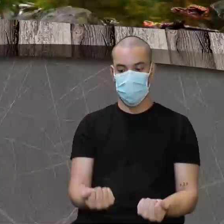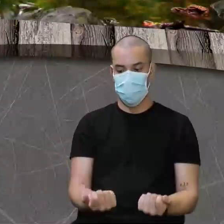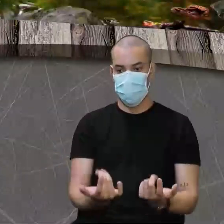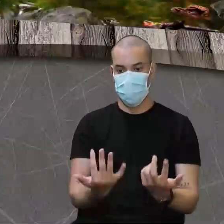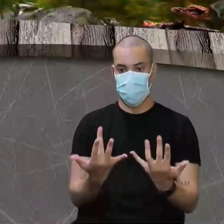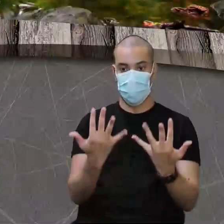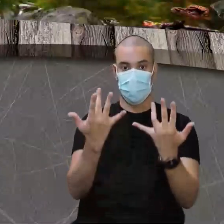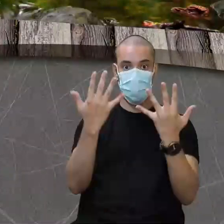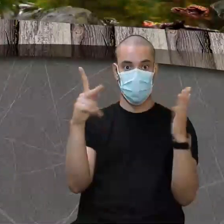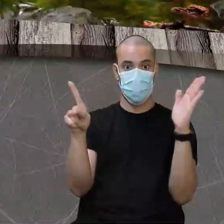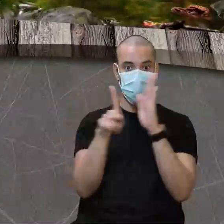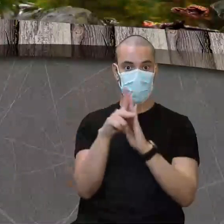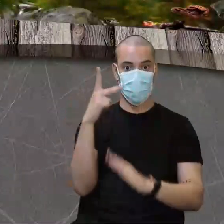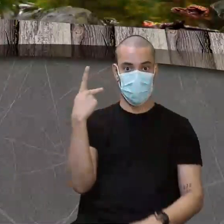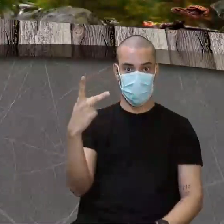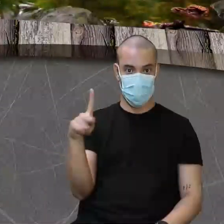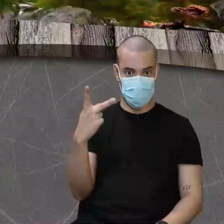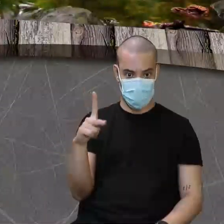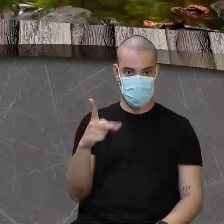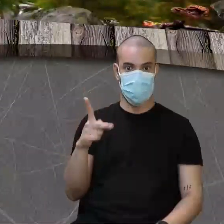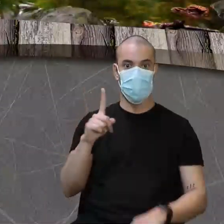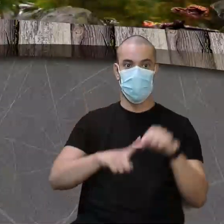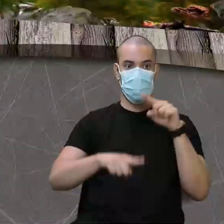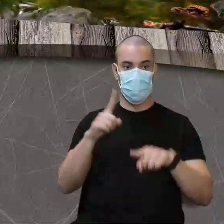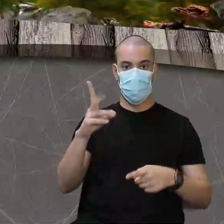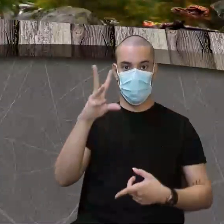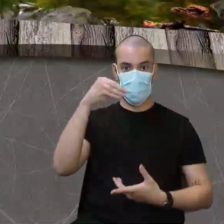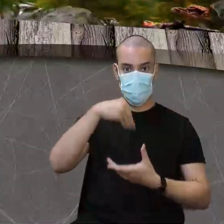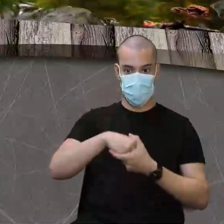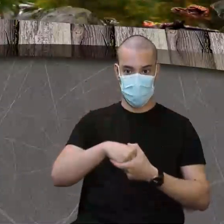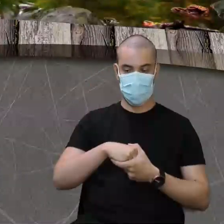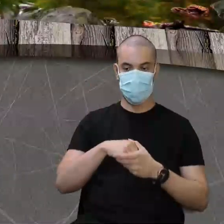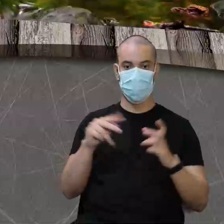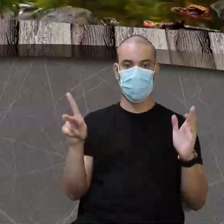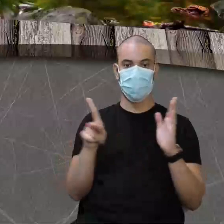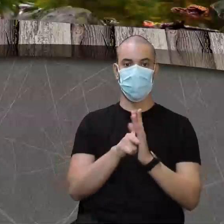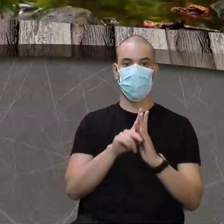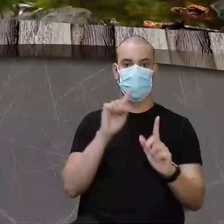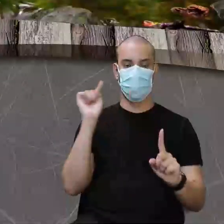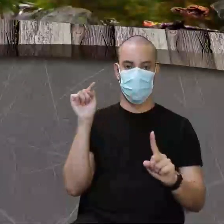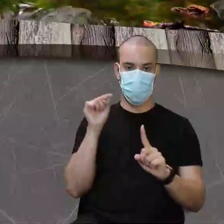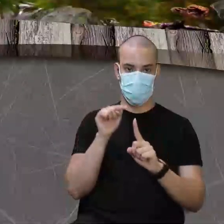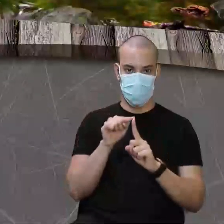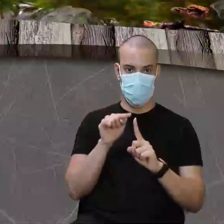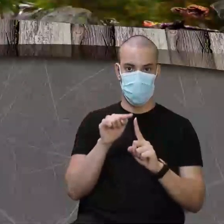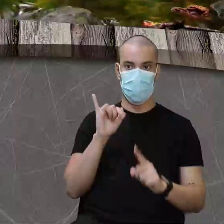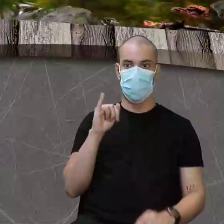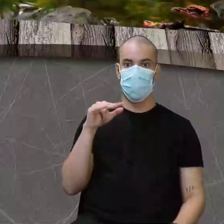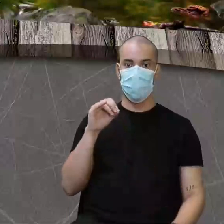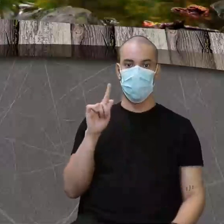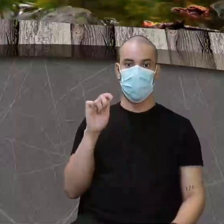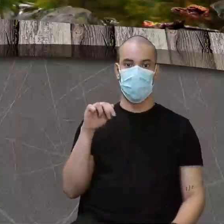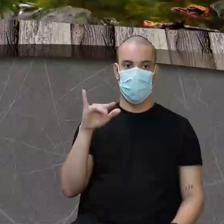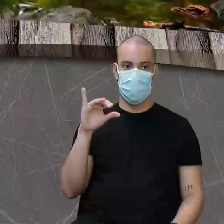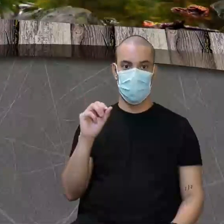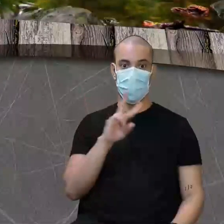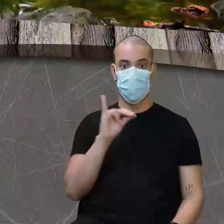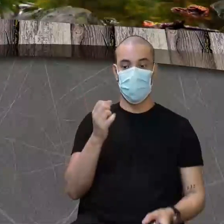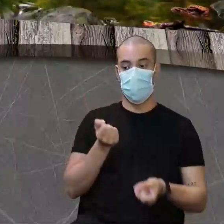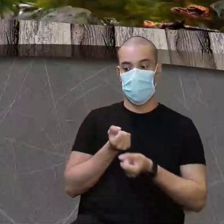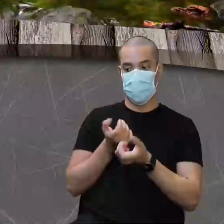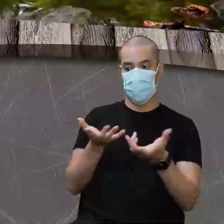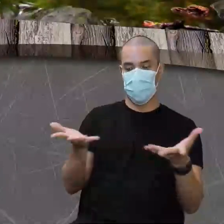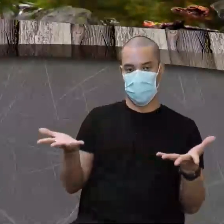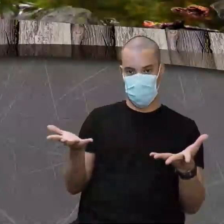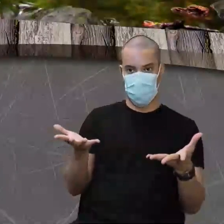presentes nesses indivíduos, nos organismos, para substâncias inorgânicas, minerais, vão devolver isso para